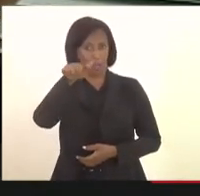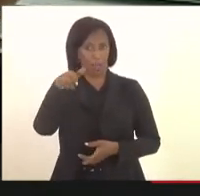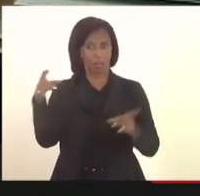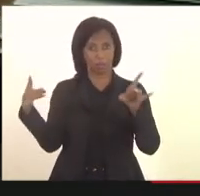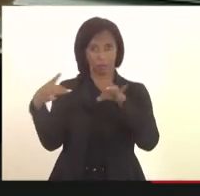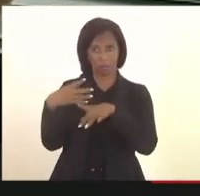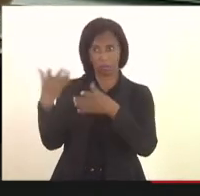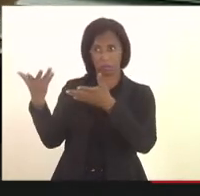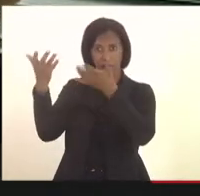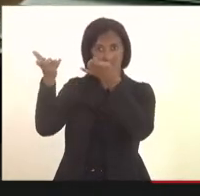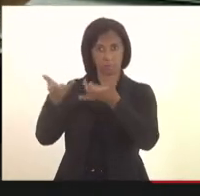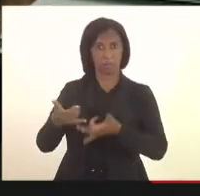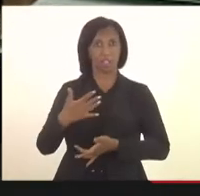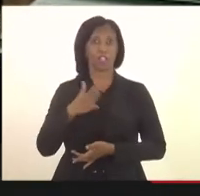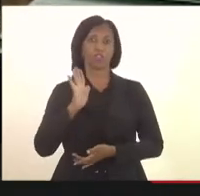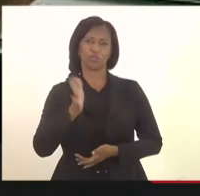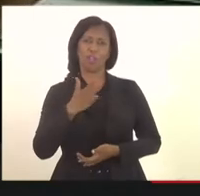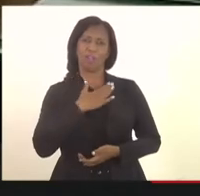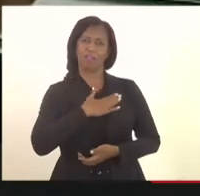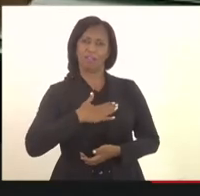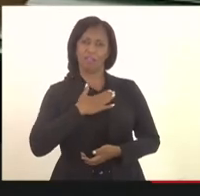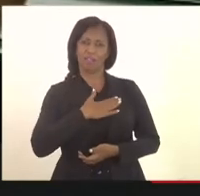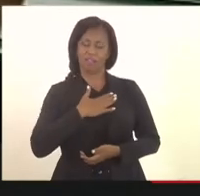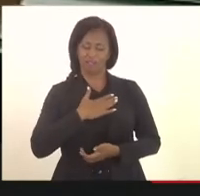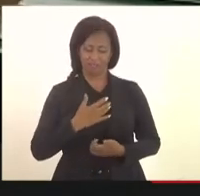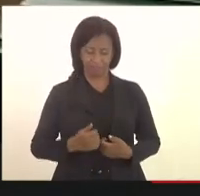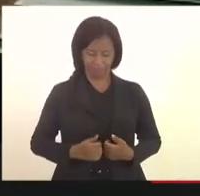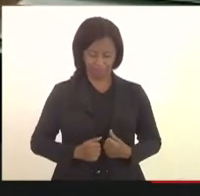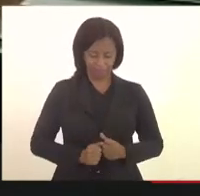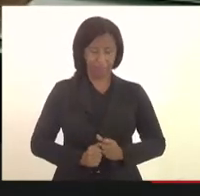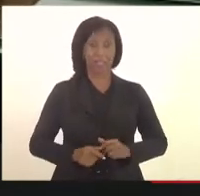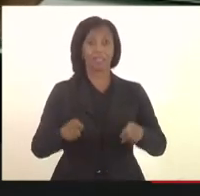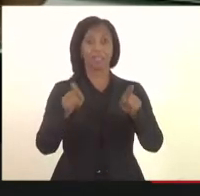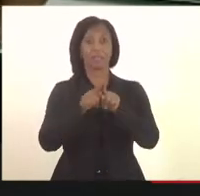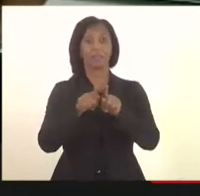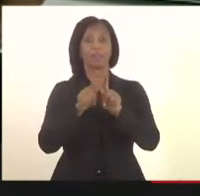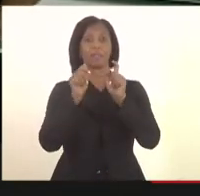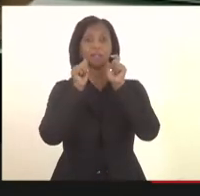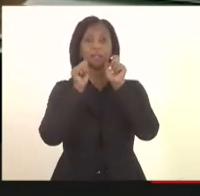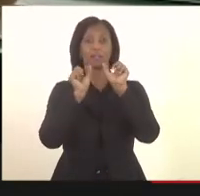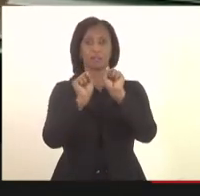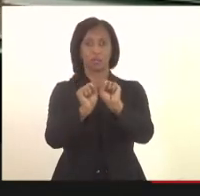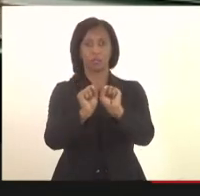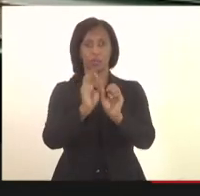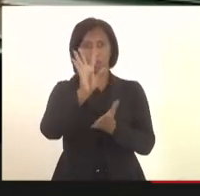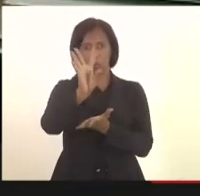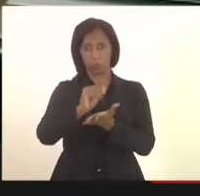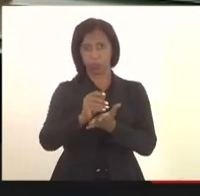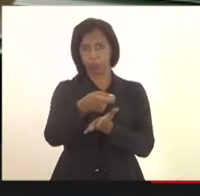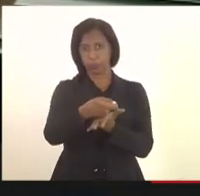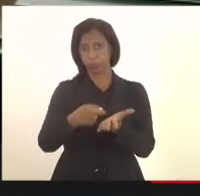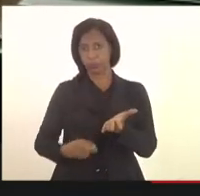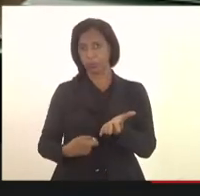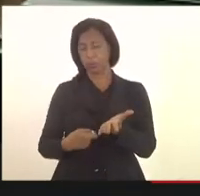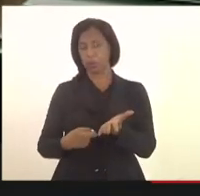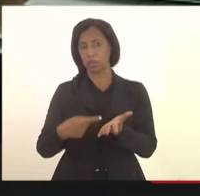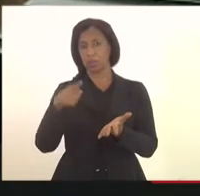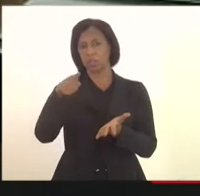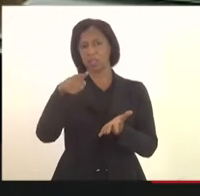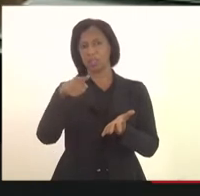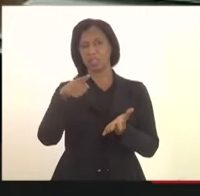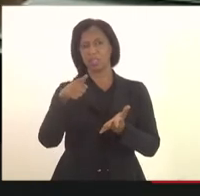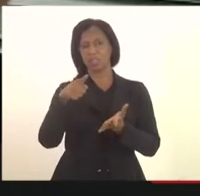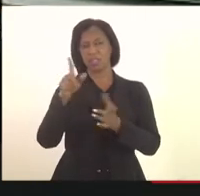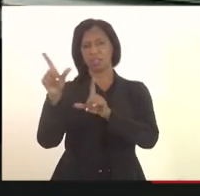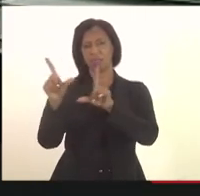eu já gostaria, inclusive, que a assessoria notasse E os gráficos que o senhor